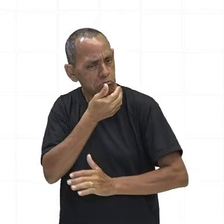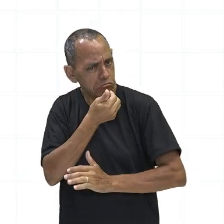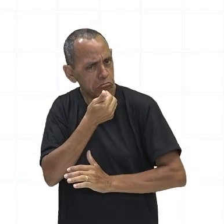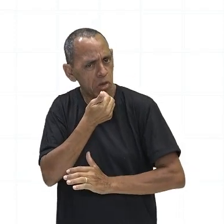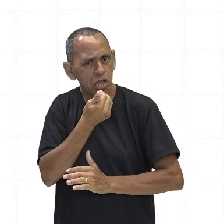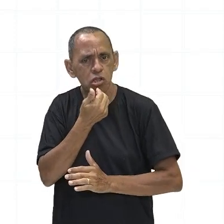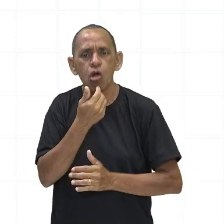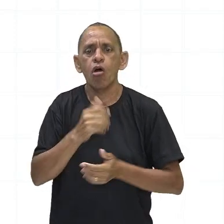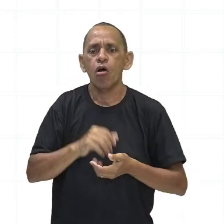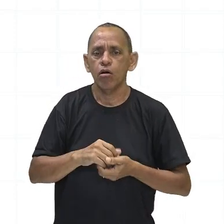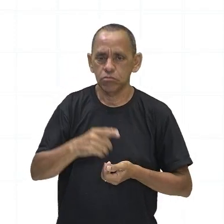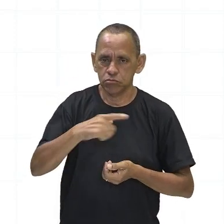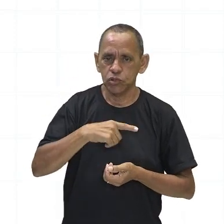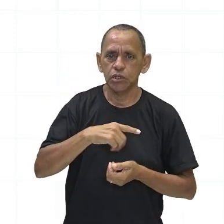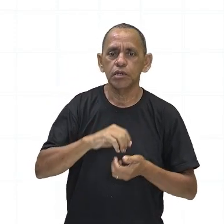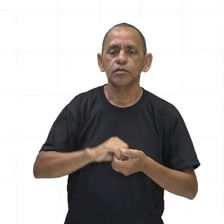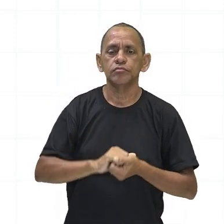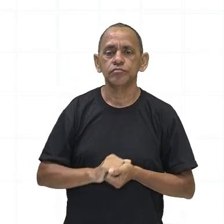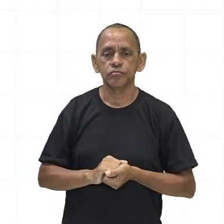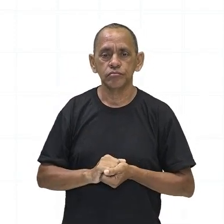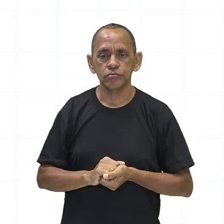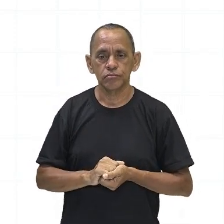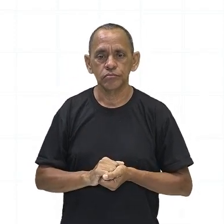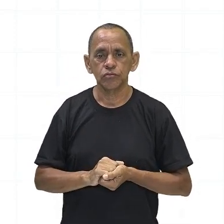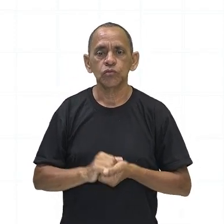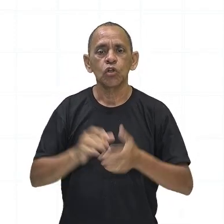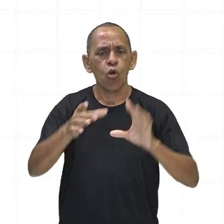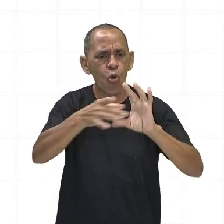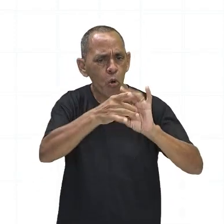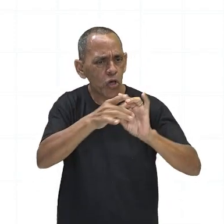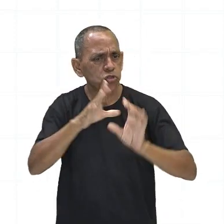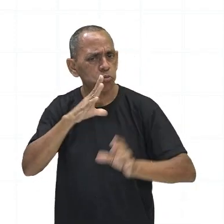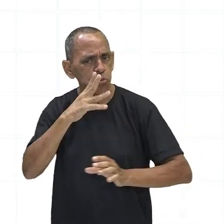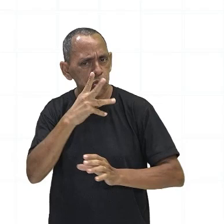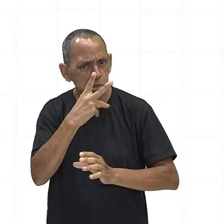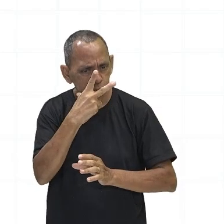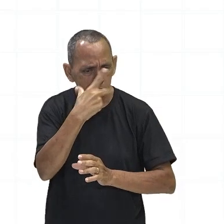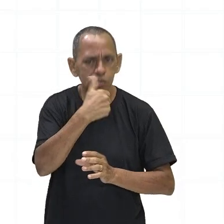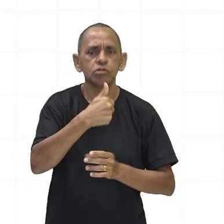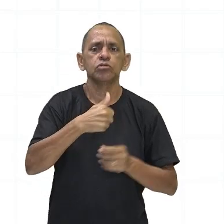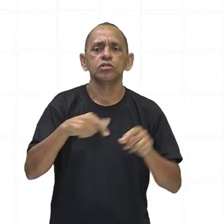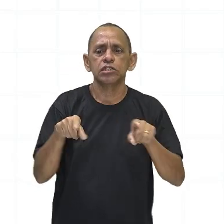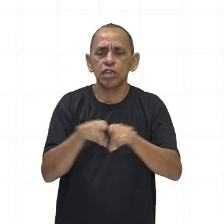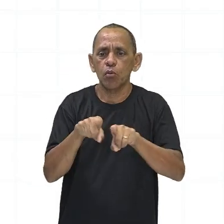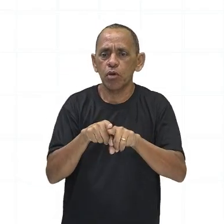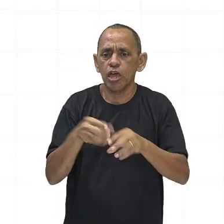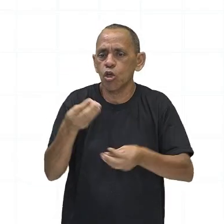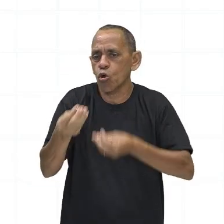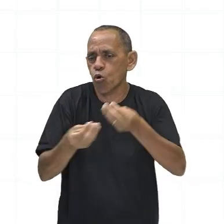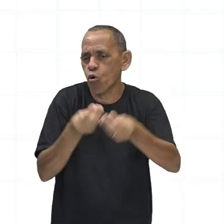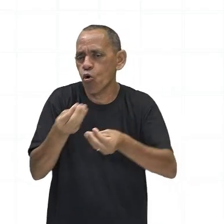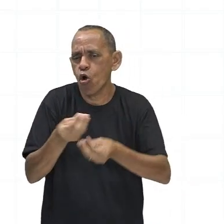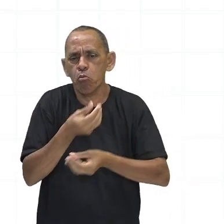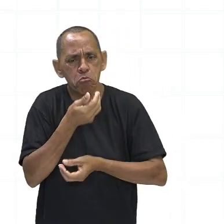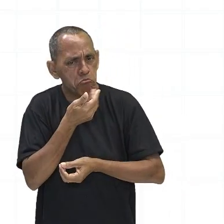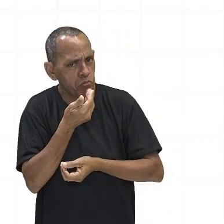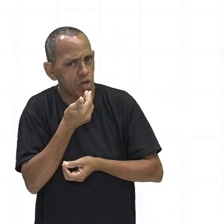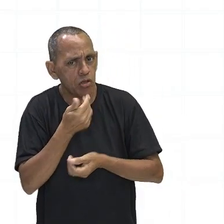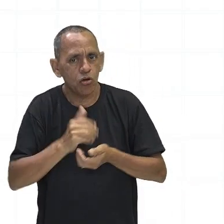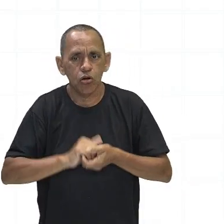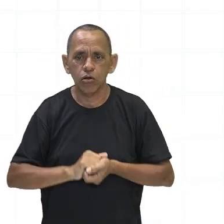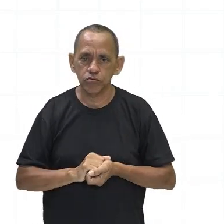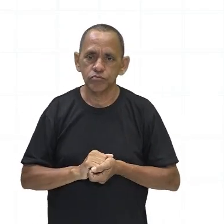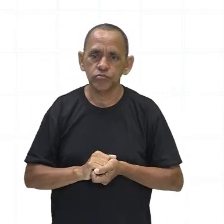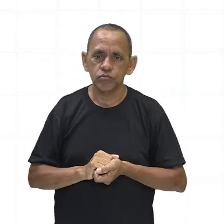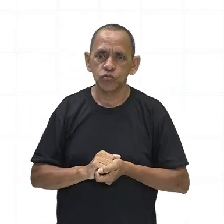mais coeso, mais bonito. É um elemento também que ele vai retornar o